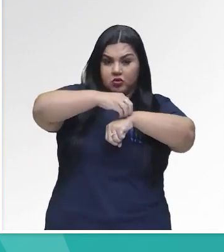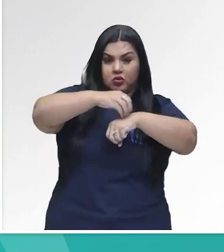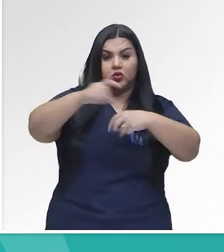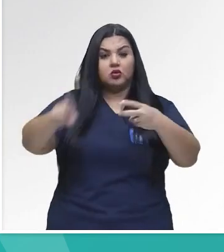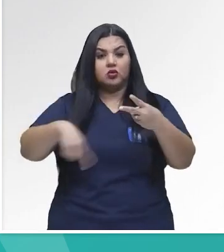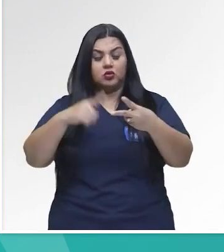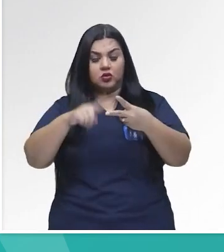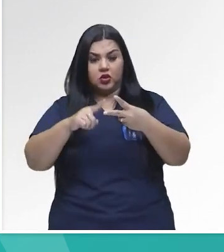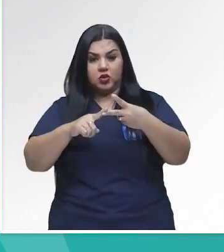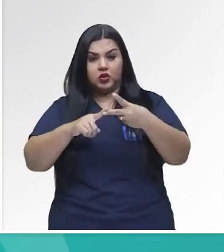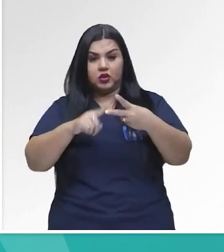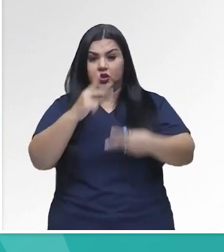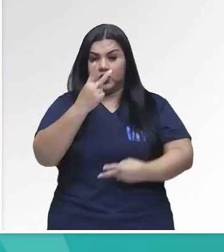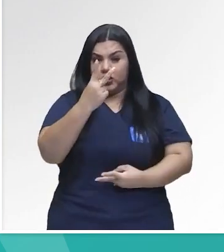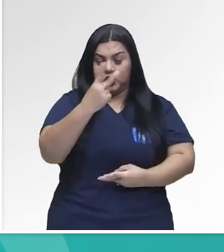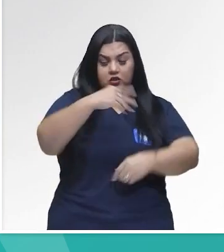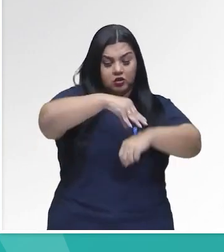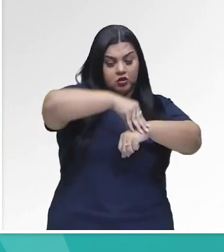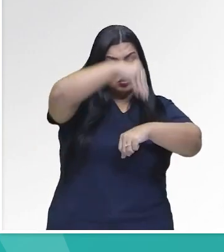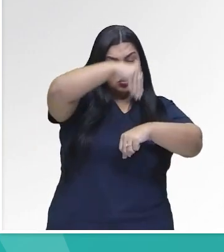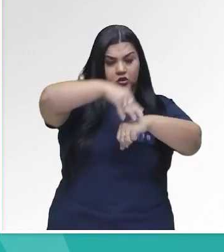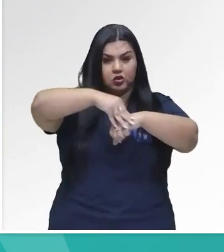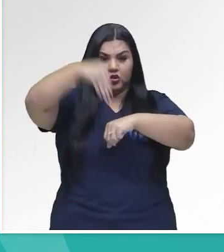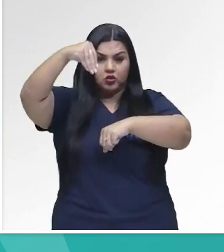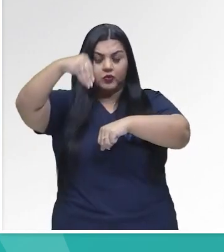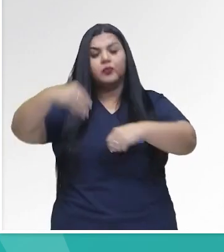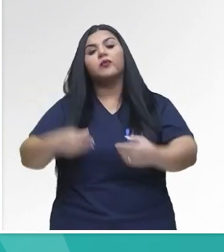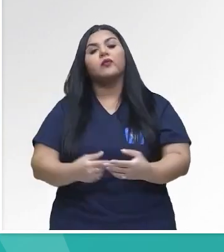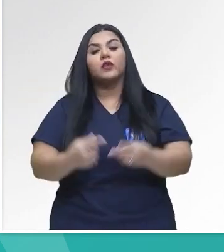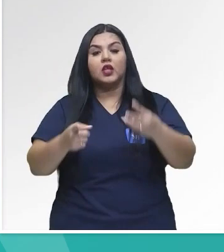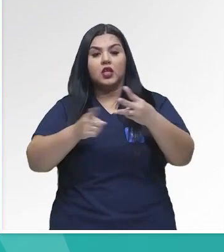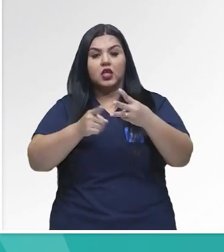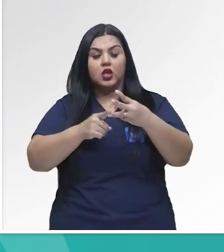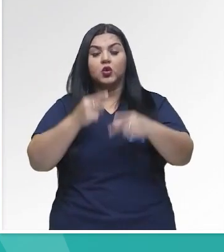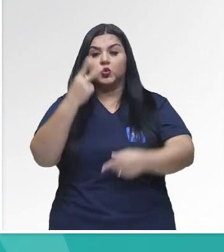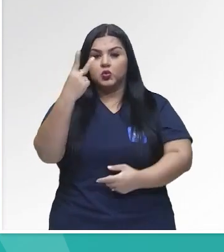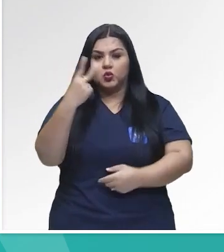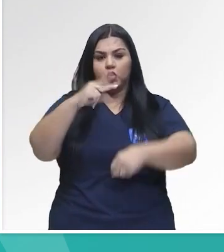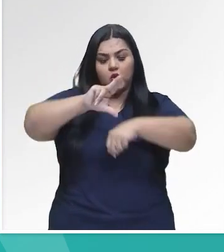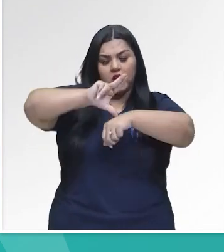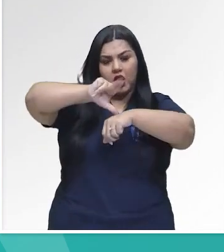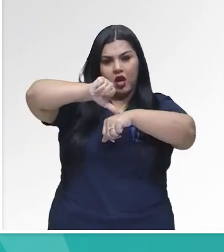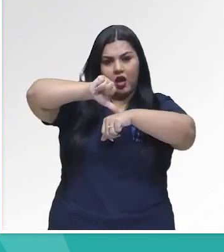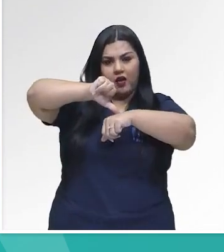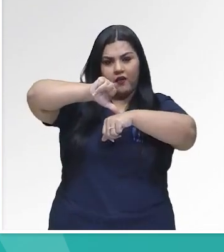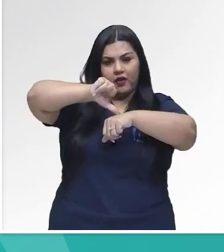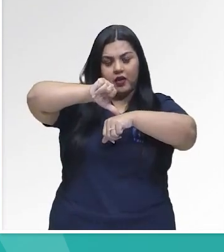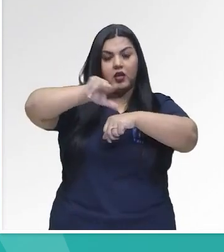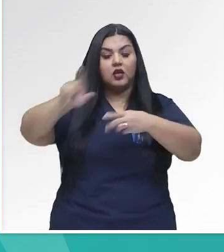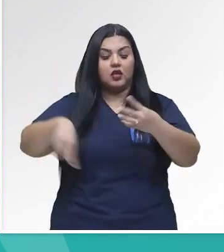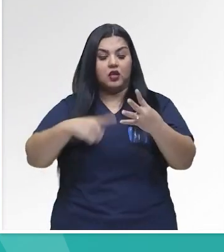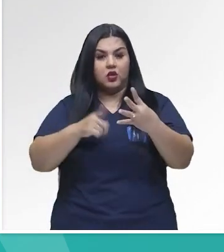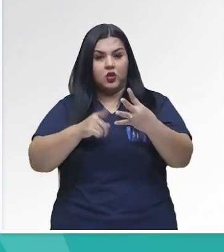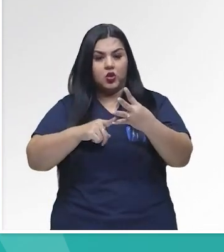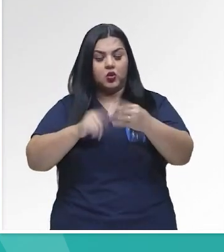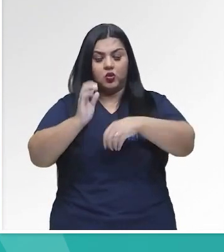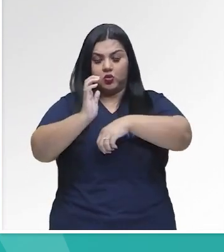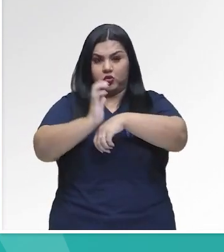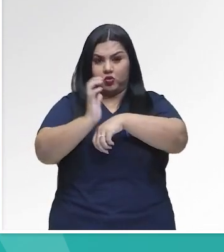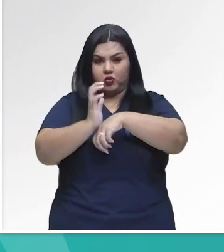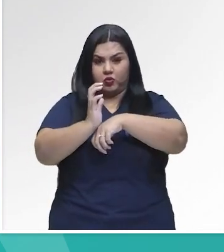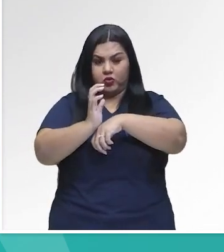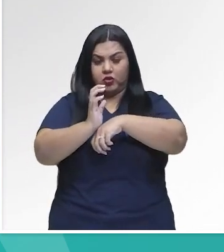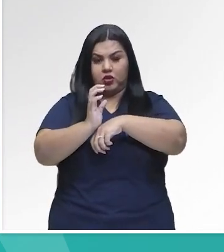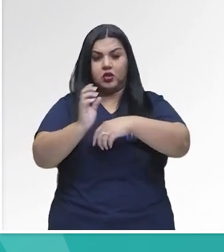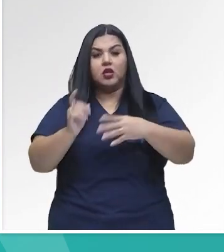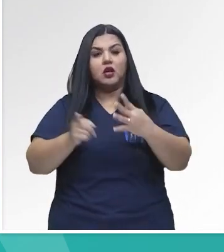por duas torres, 2 cavalos, 2 bispos,